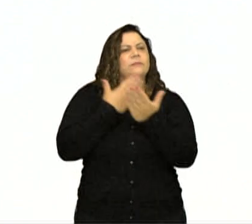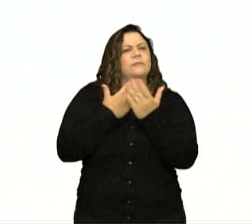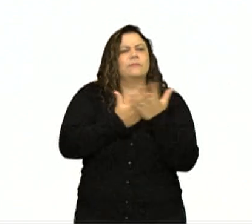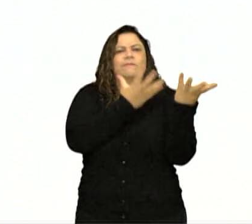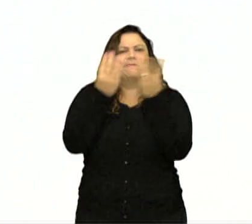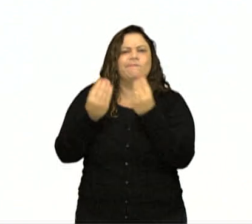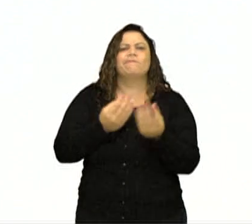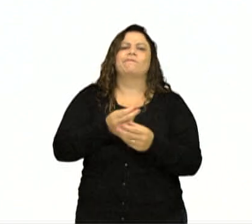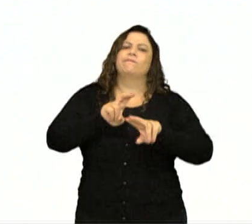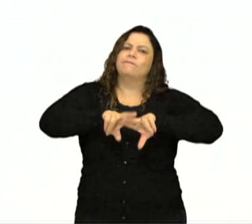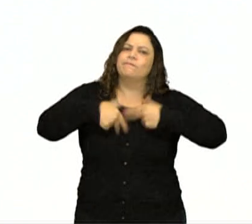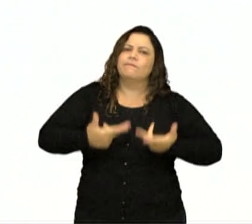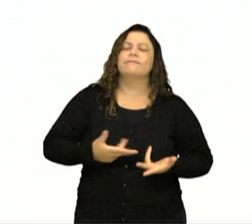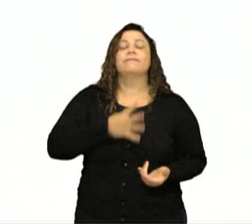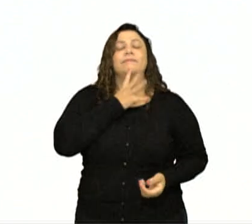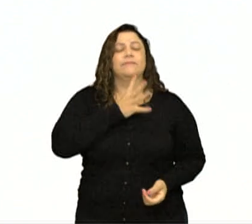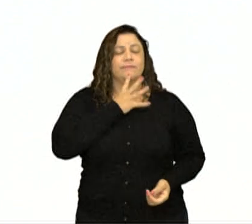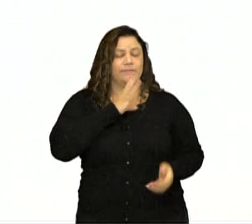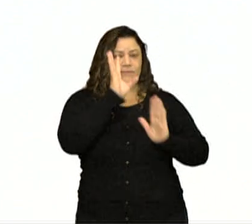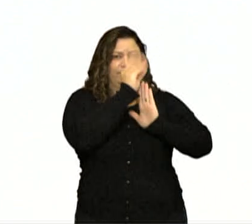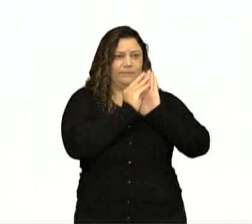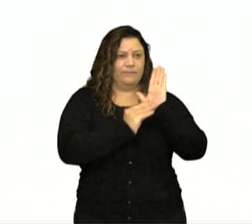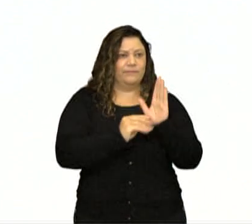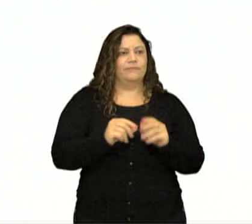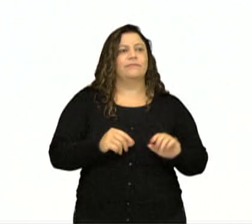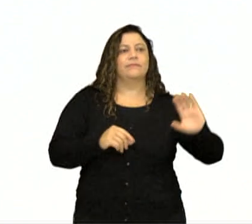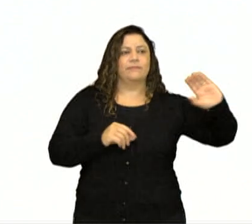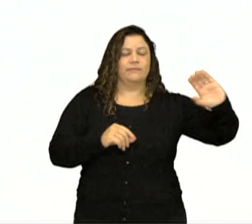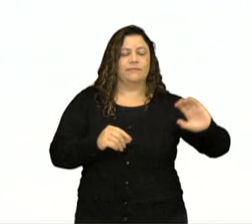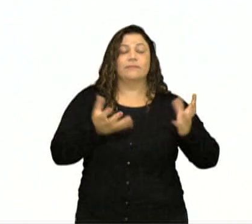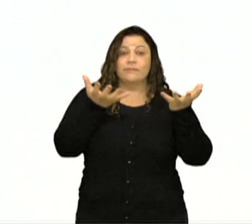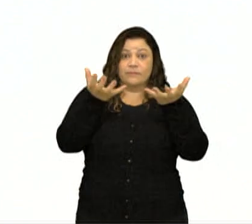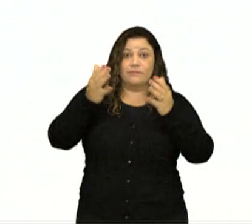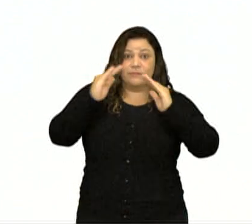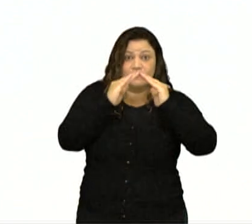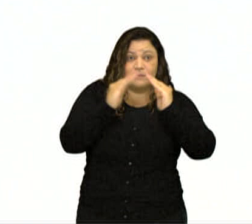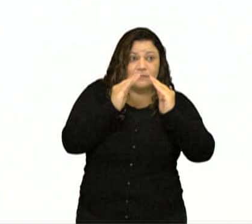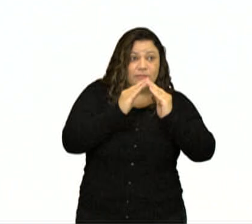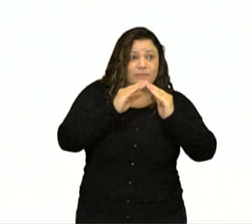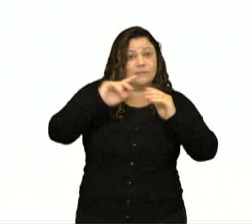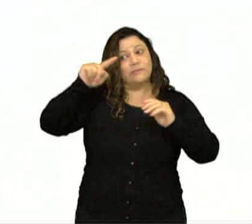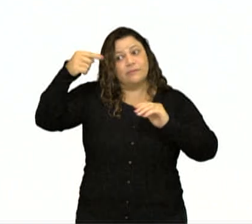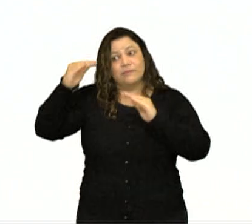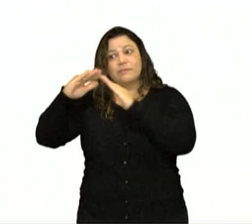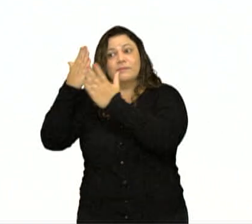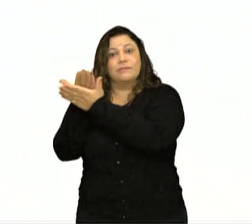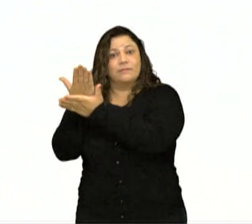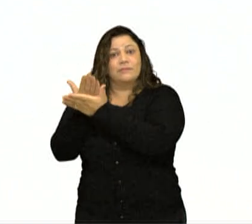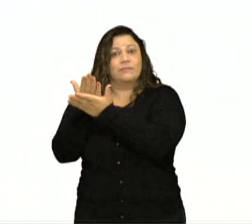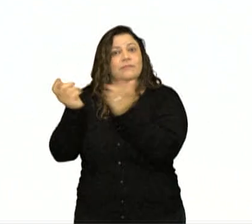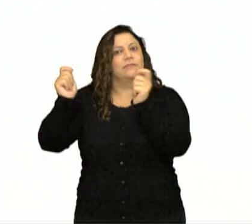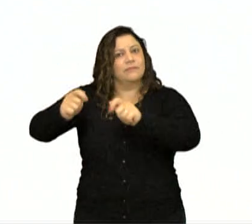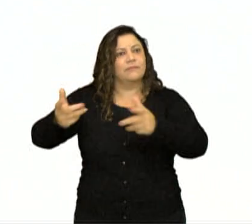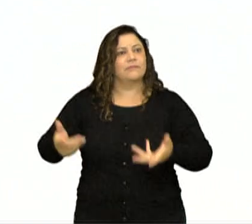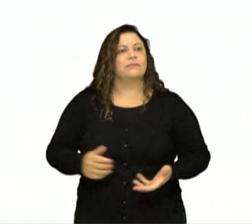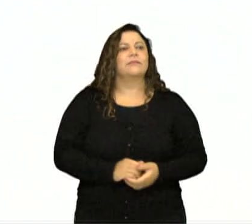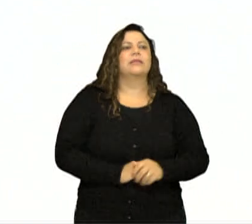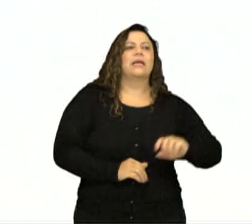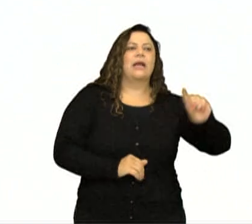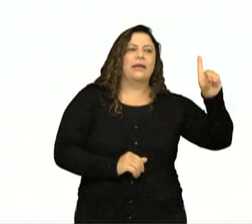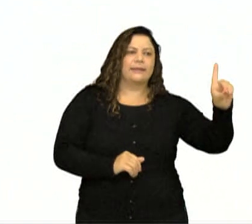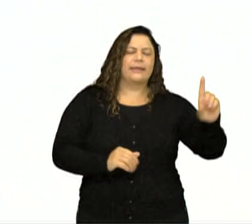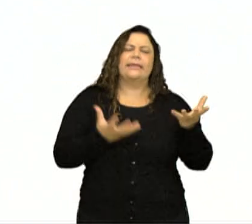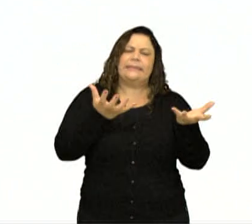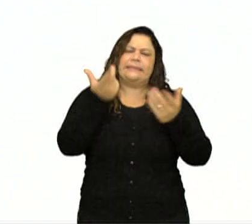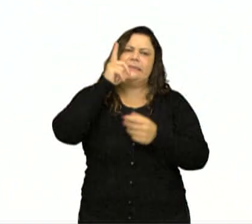conteúdo. C. Quer em casa, quer no colégio, ela é aplicada. Letra D. Queria